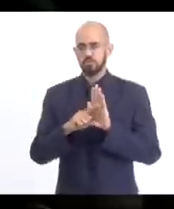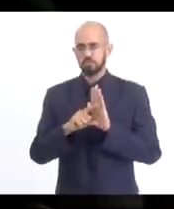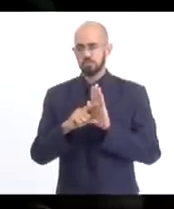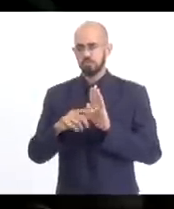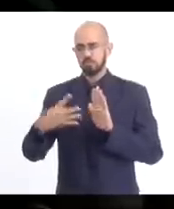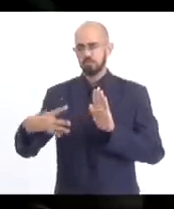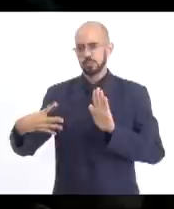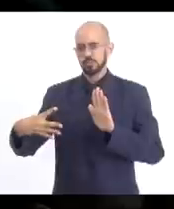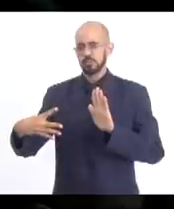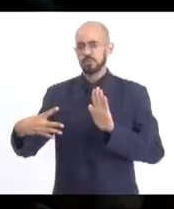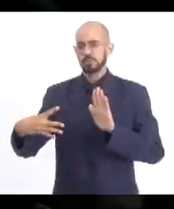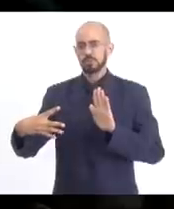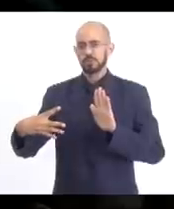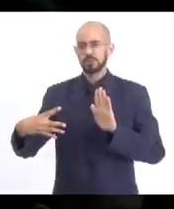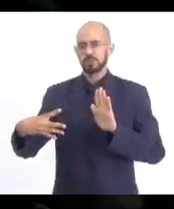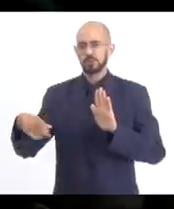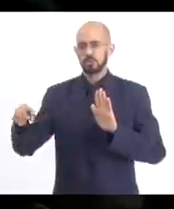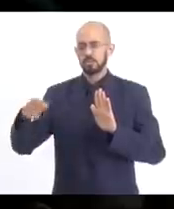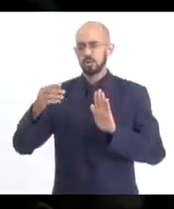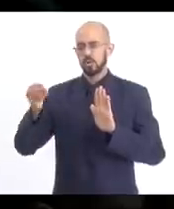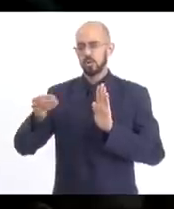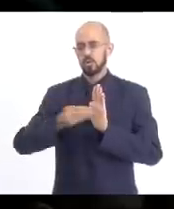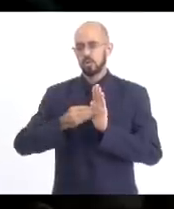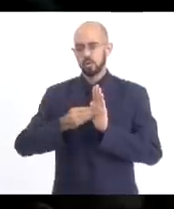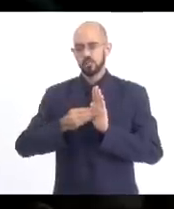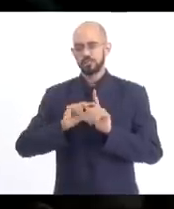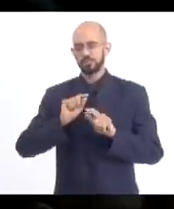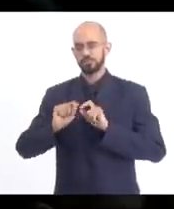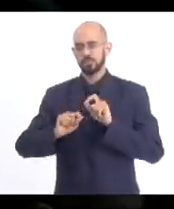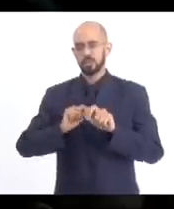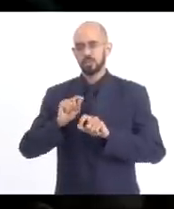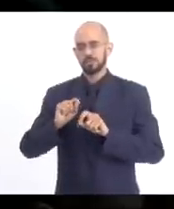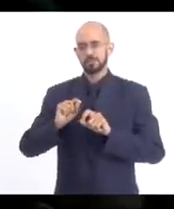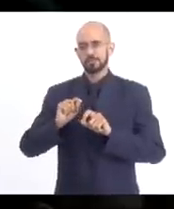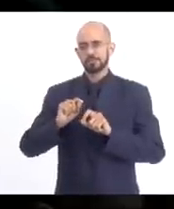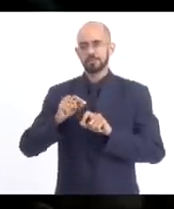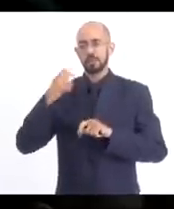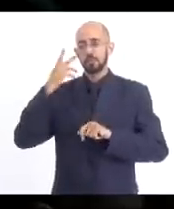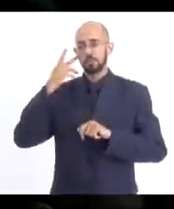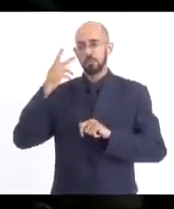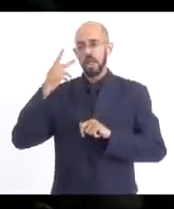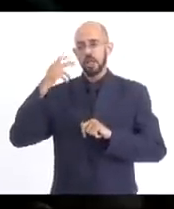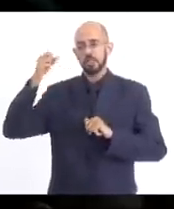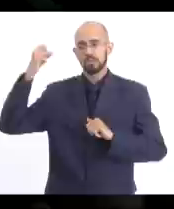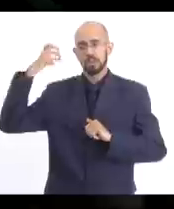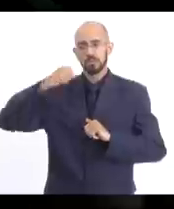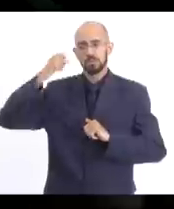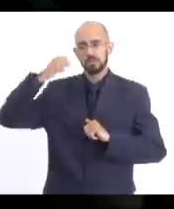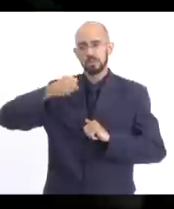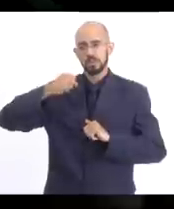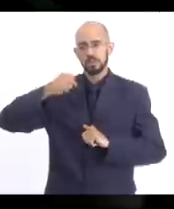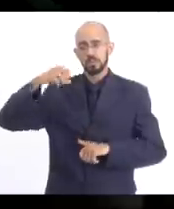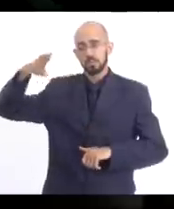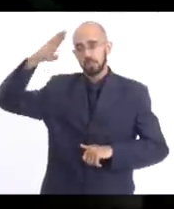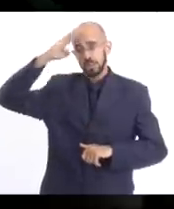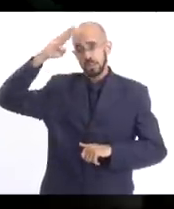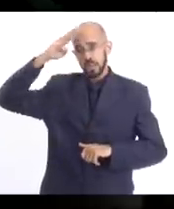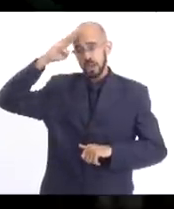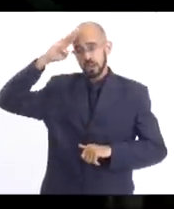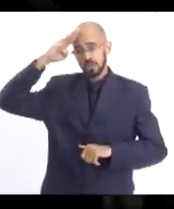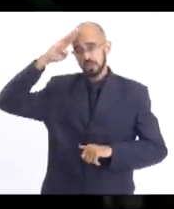4º, o senhor diz o seguinte: para os pensionistas militares.